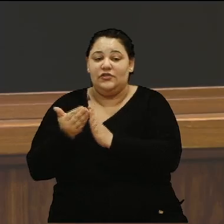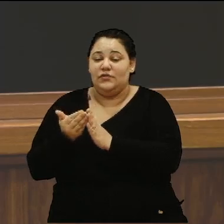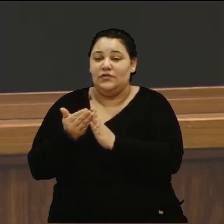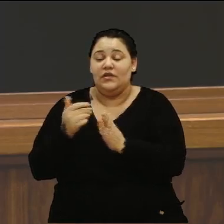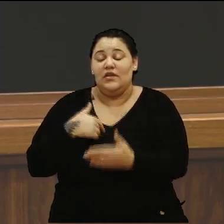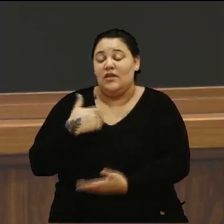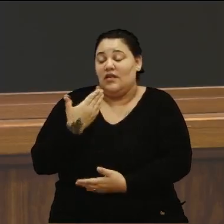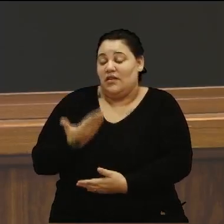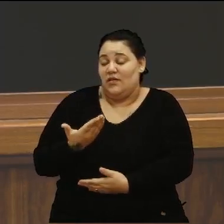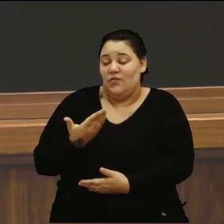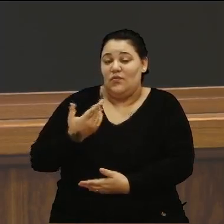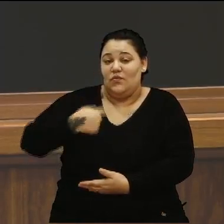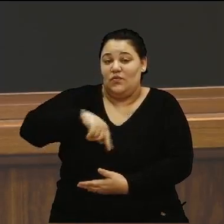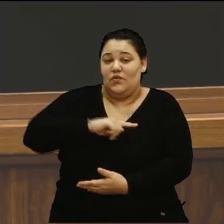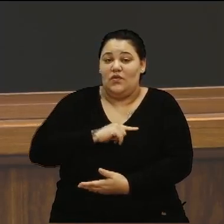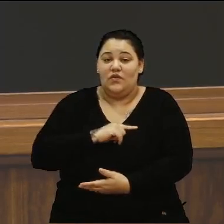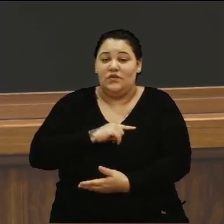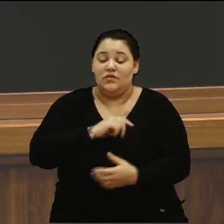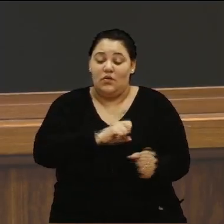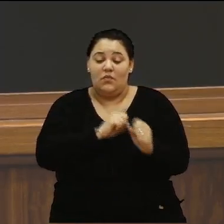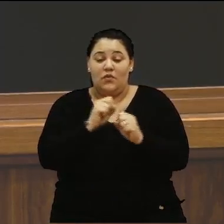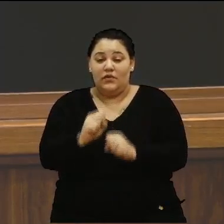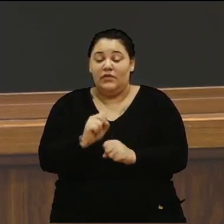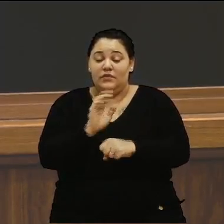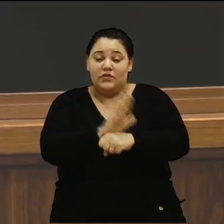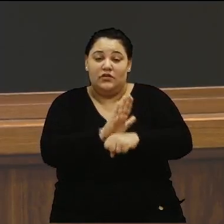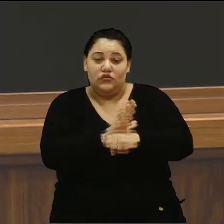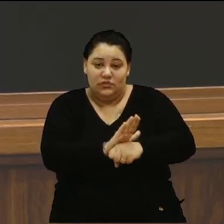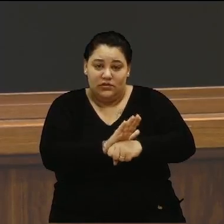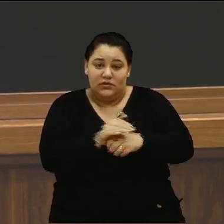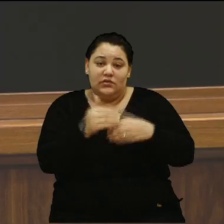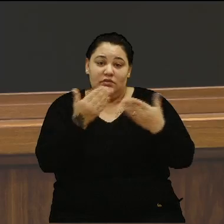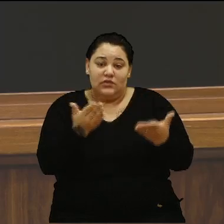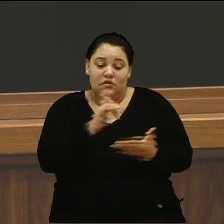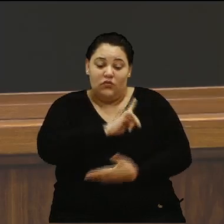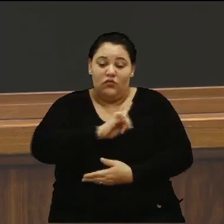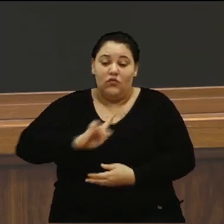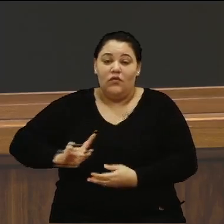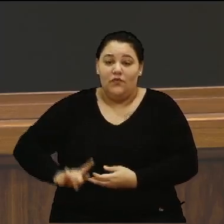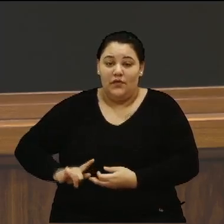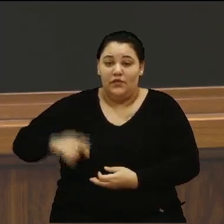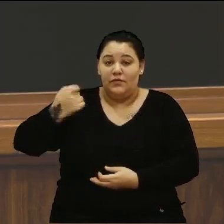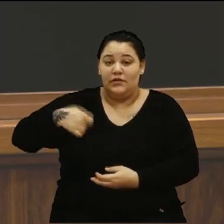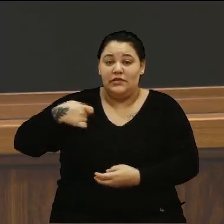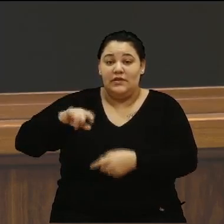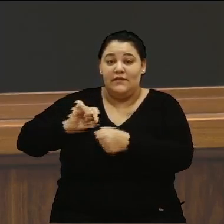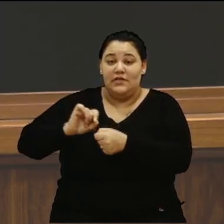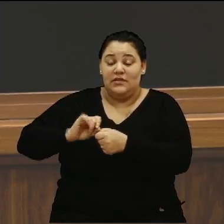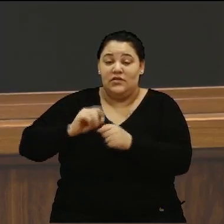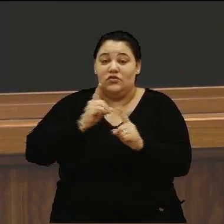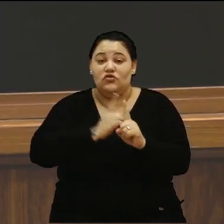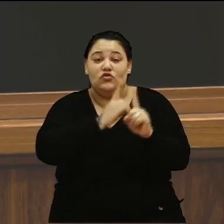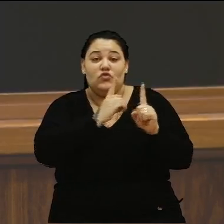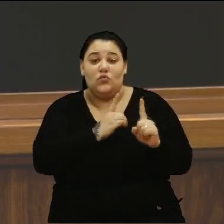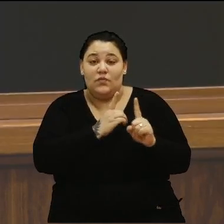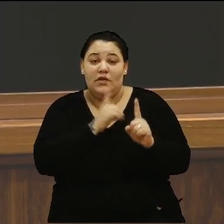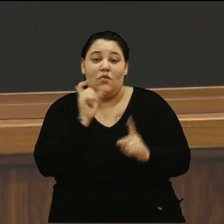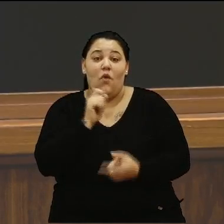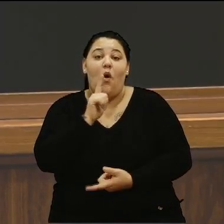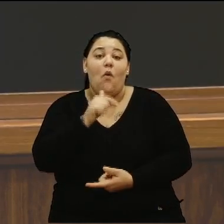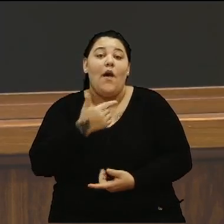precisa, nós podemos ajudar, mas isso o governo precisa fazer, descobrir quais